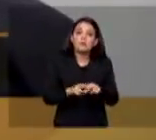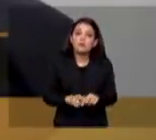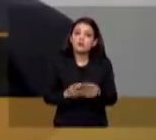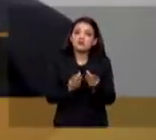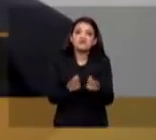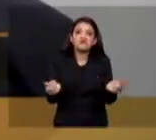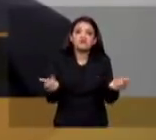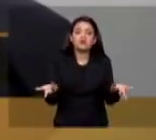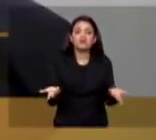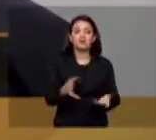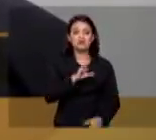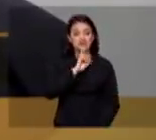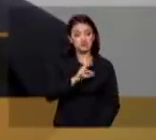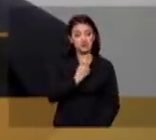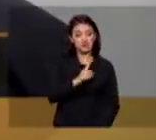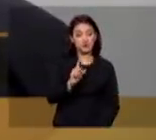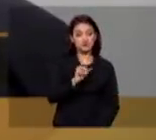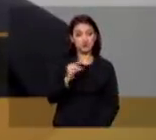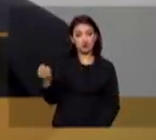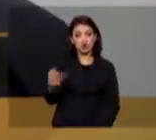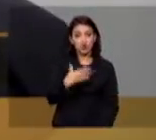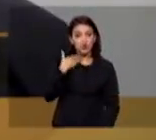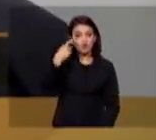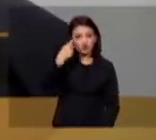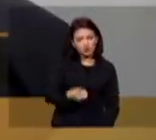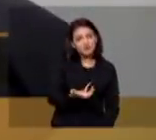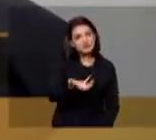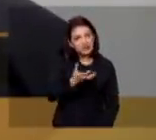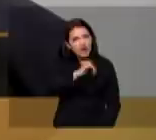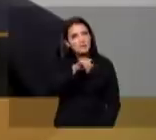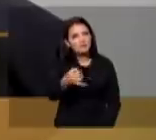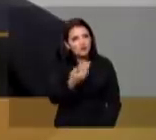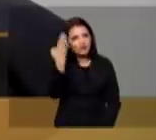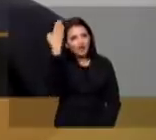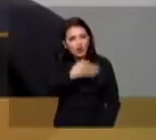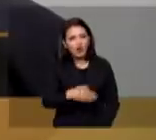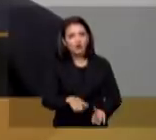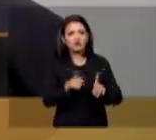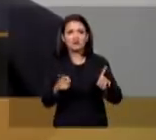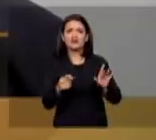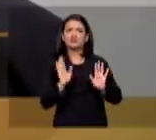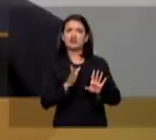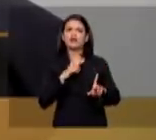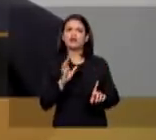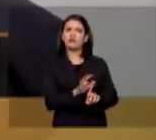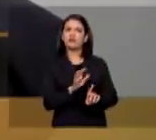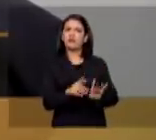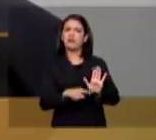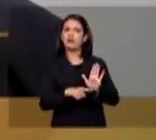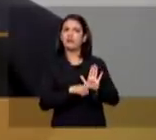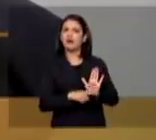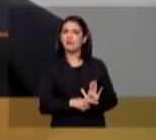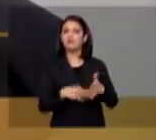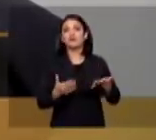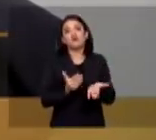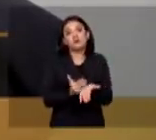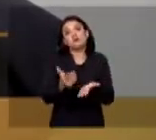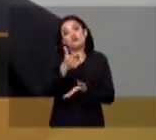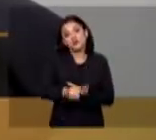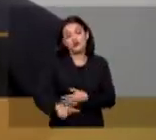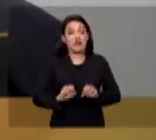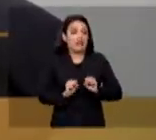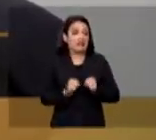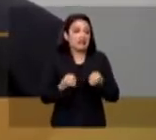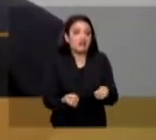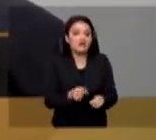A resposta será não se o novo juiz tentar aproveitar provas contaminadas de Curitiba. Nesse caso, começa tudo de novo, porque a defesa dirá